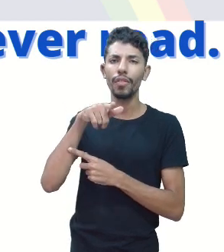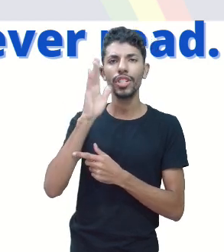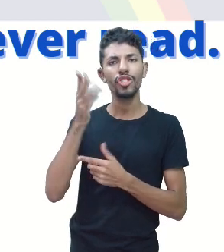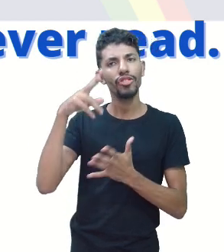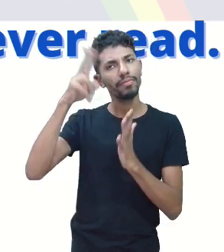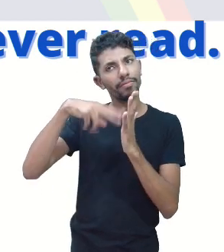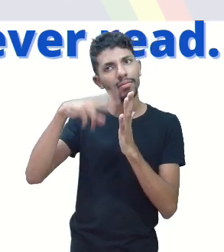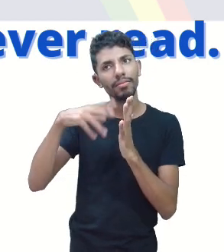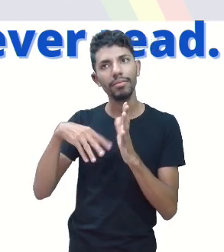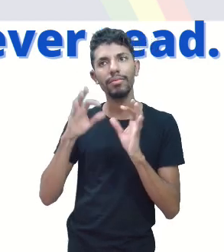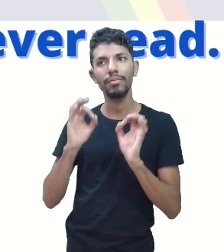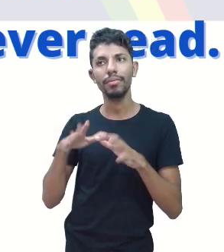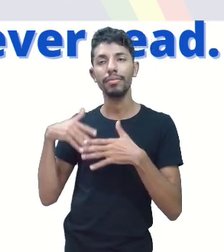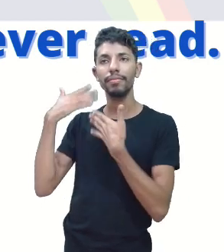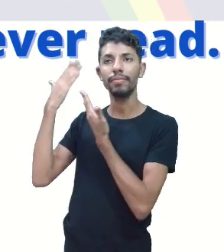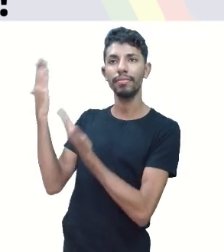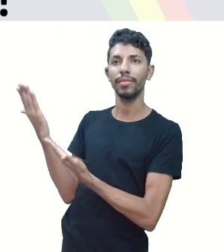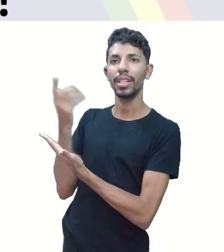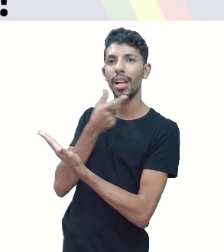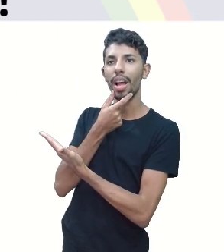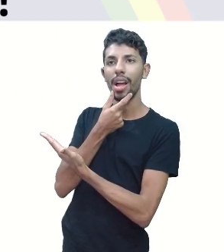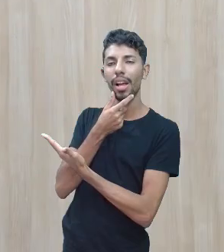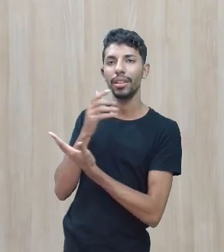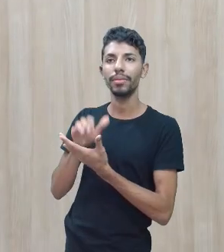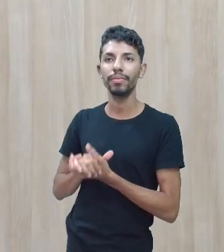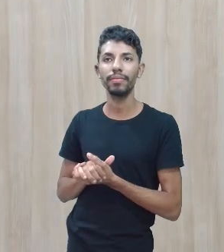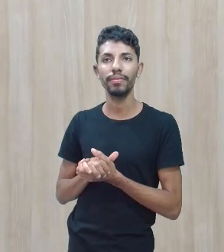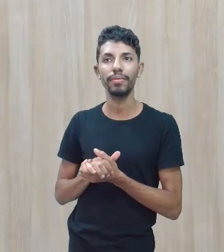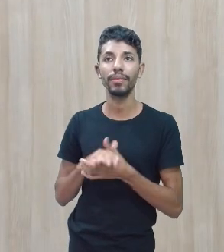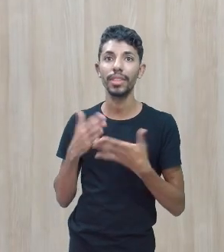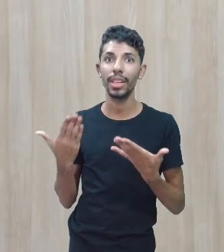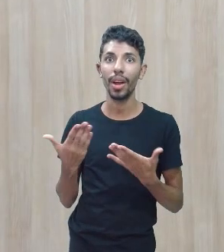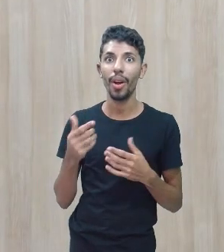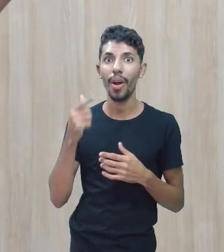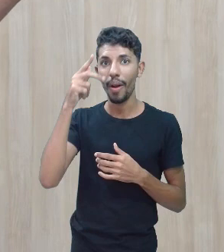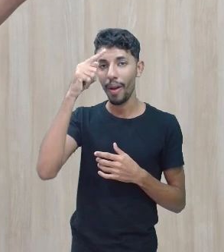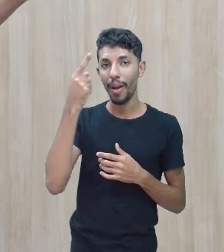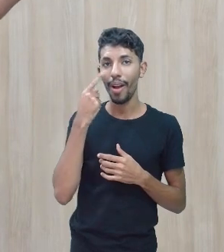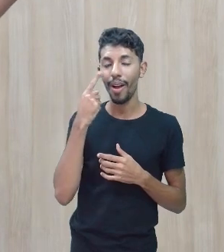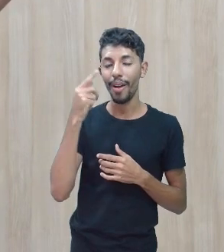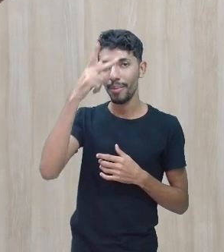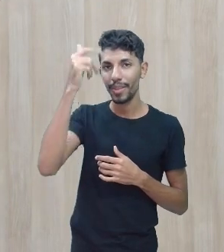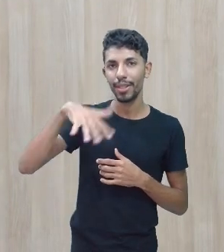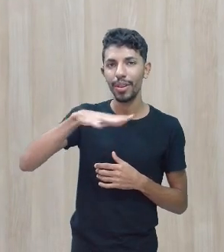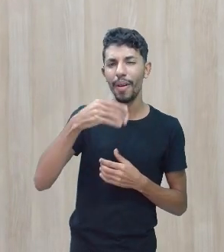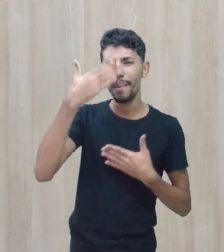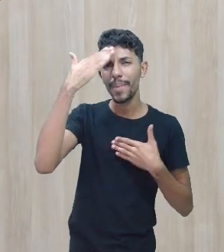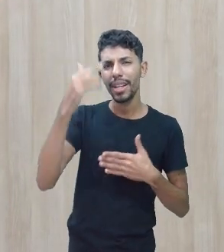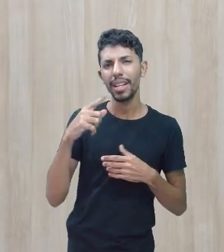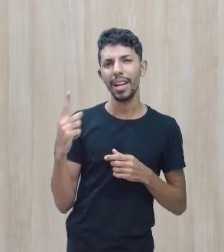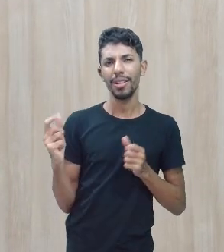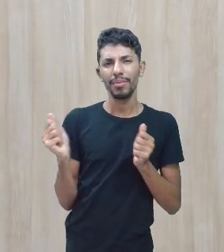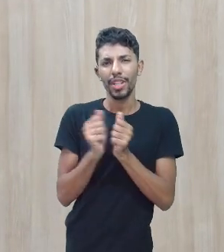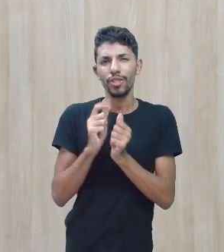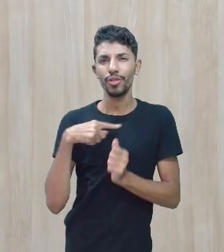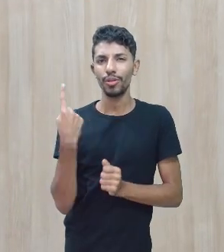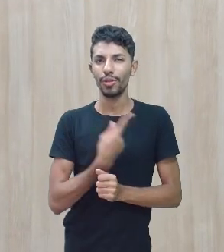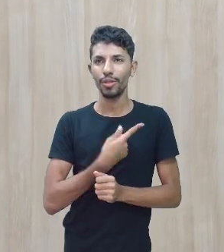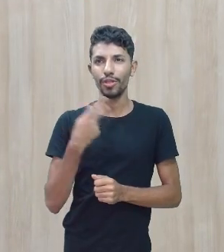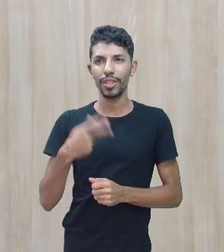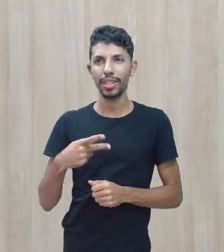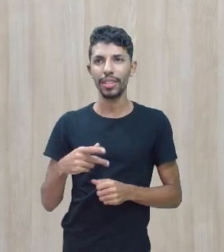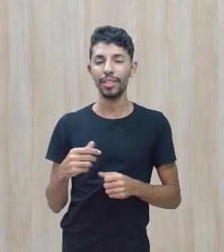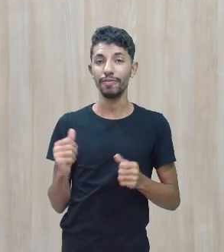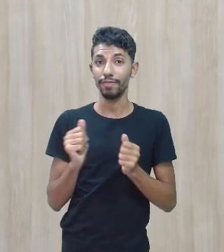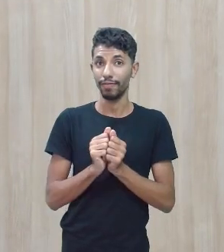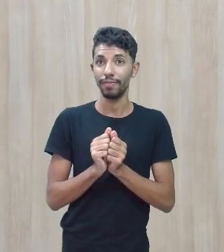some short story that you've ever read. Gente, obrigado por estar conosco. Thanks for being with us, tá? Tamo